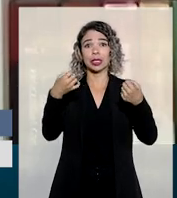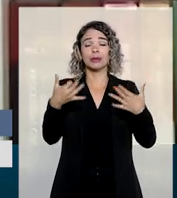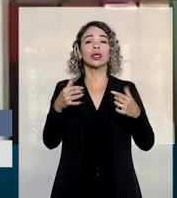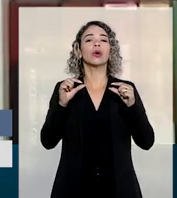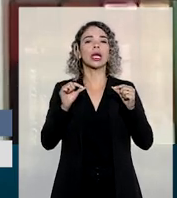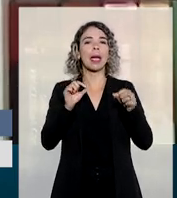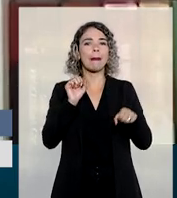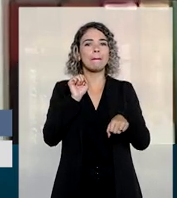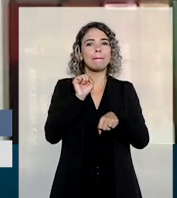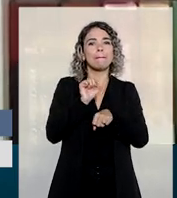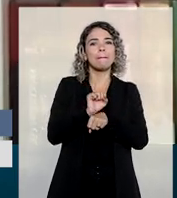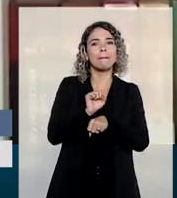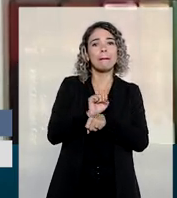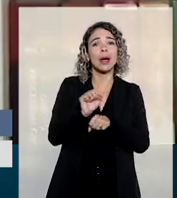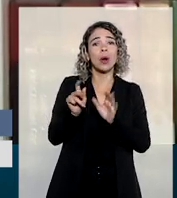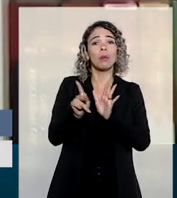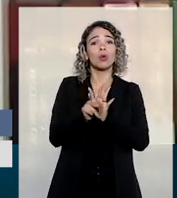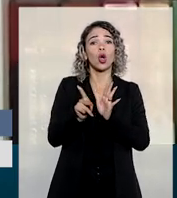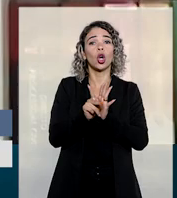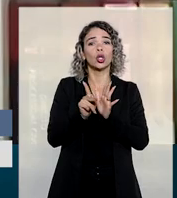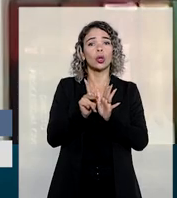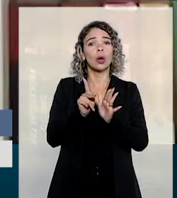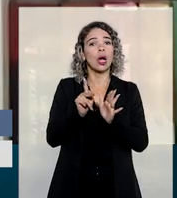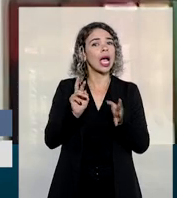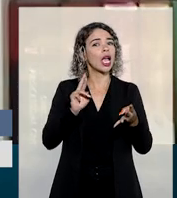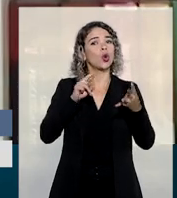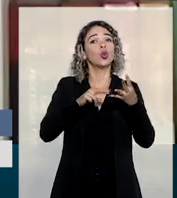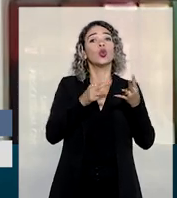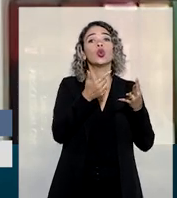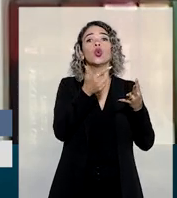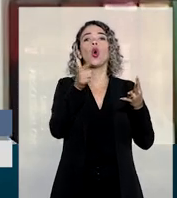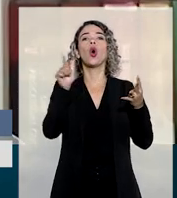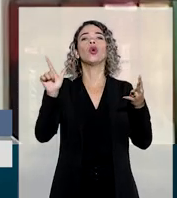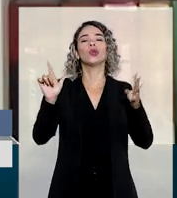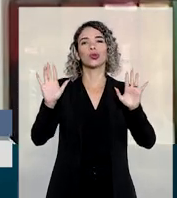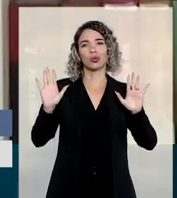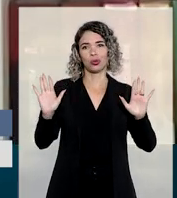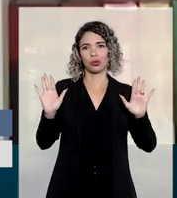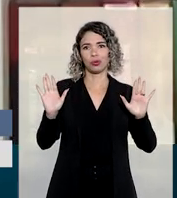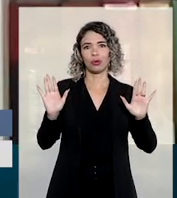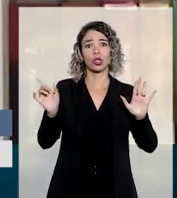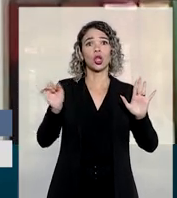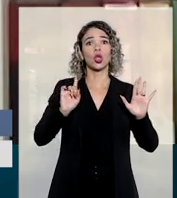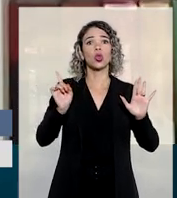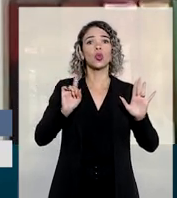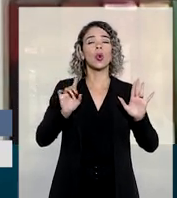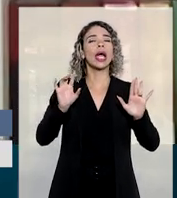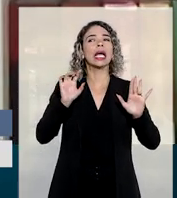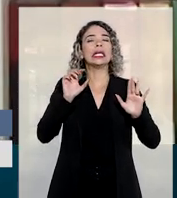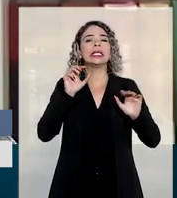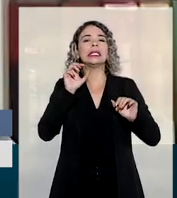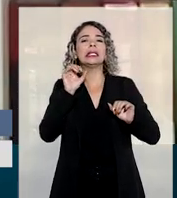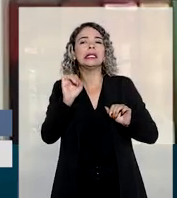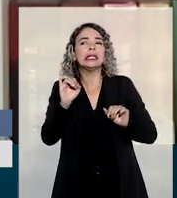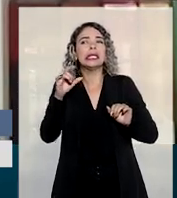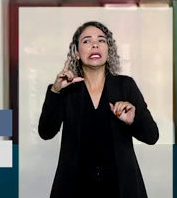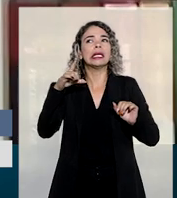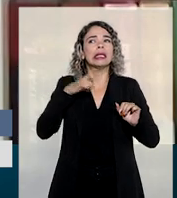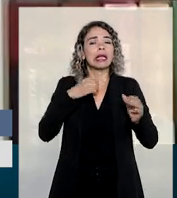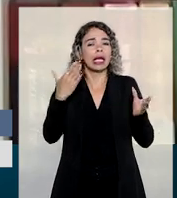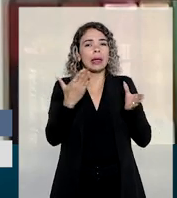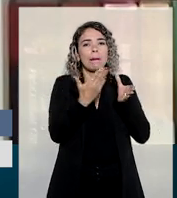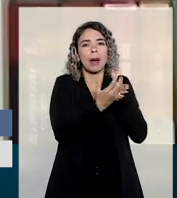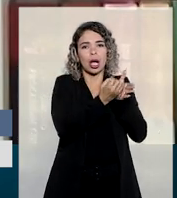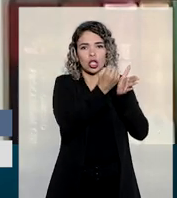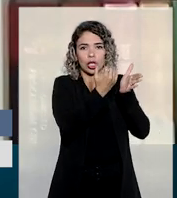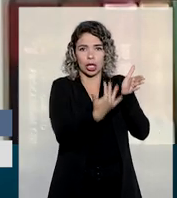trata da interrupção do prazo para recurso, não excetuando qualquer recurso, não excetuando sequer os embargos